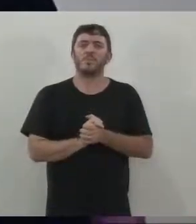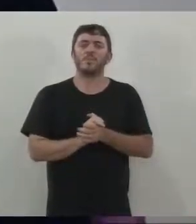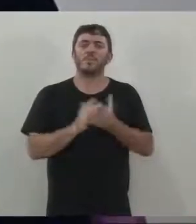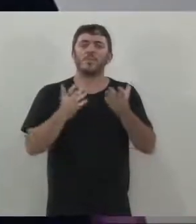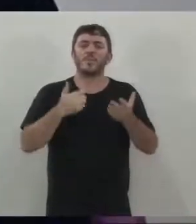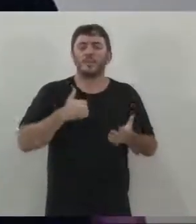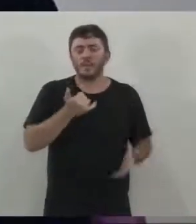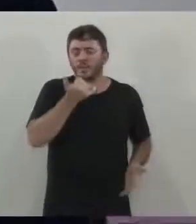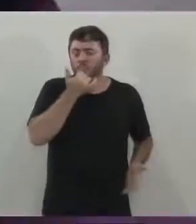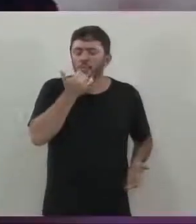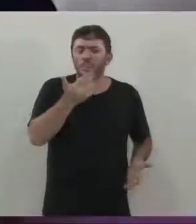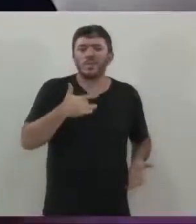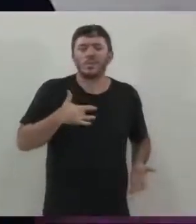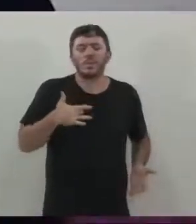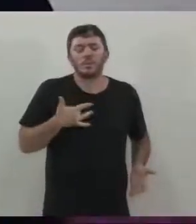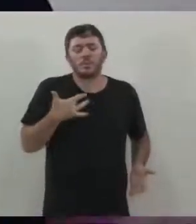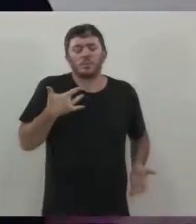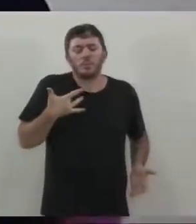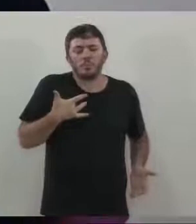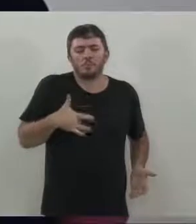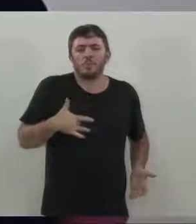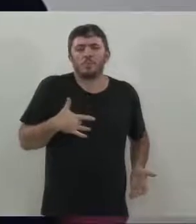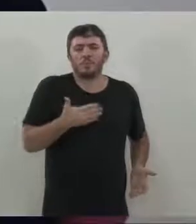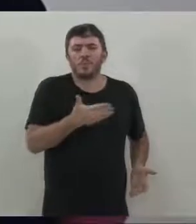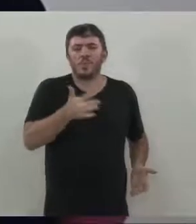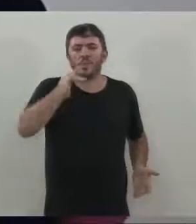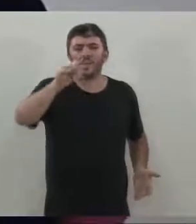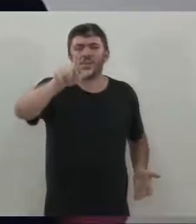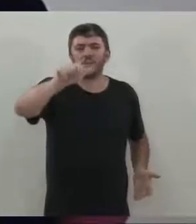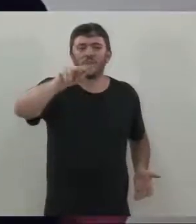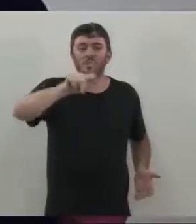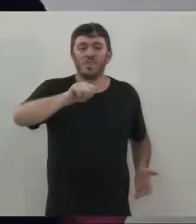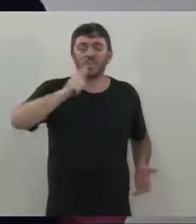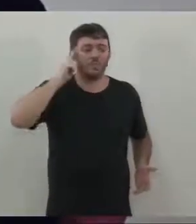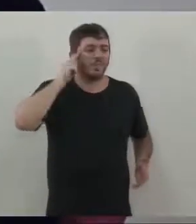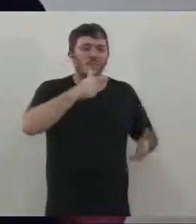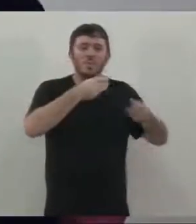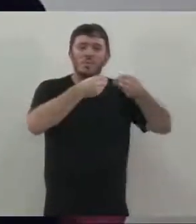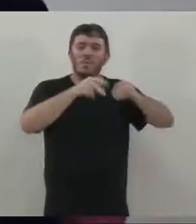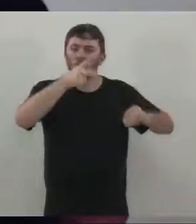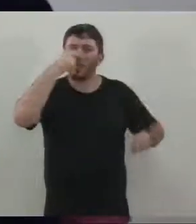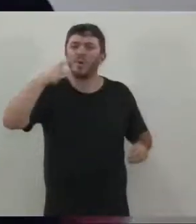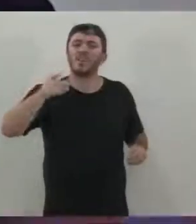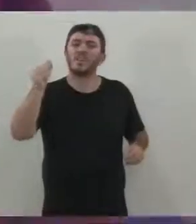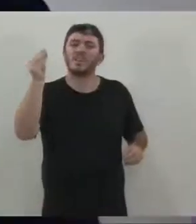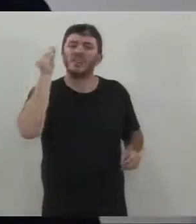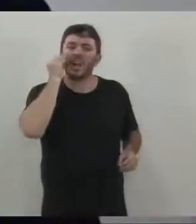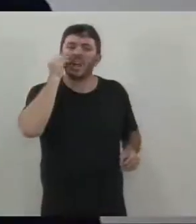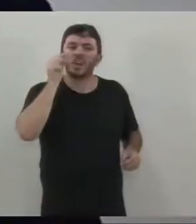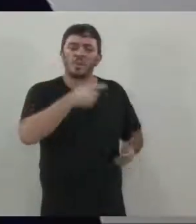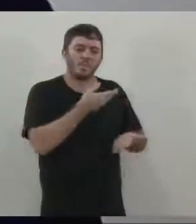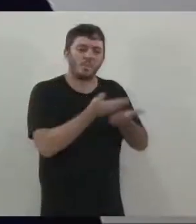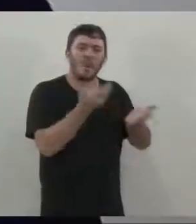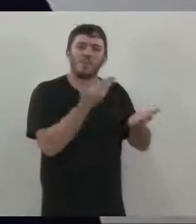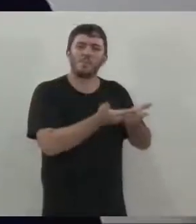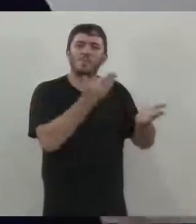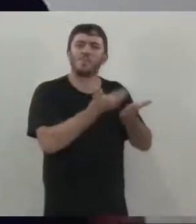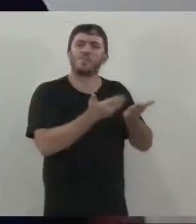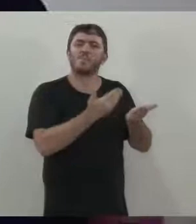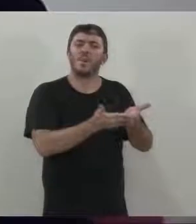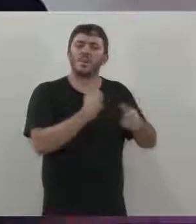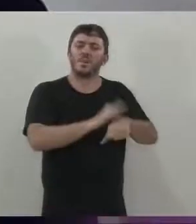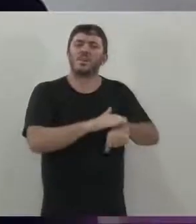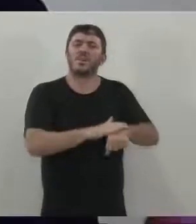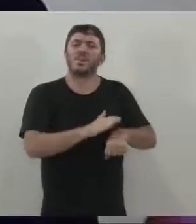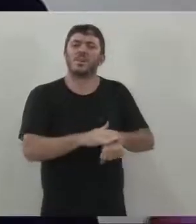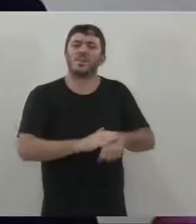de você, que tem que correr atrás desse prejuízo, porque o pessoal está tentando fazer com que você perca tempo na sua